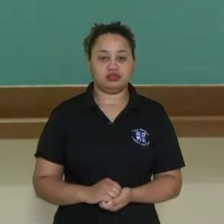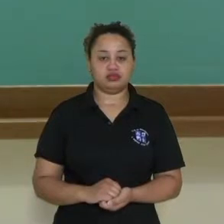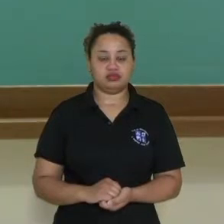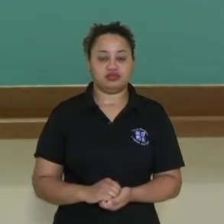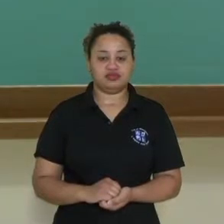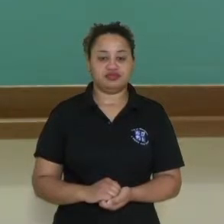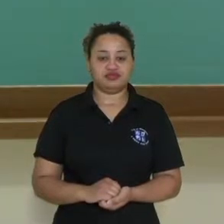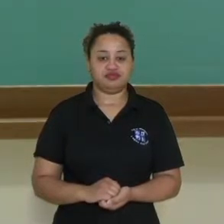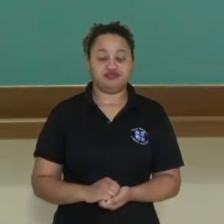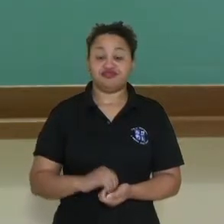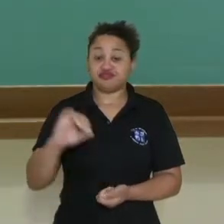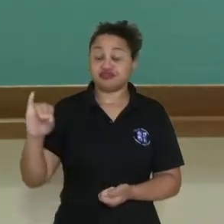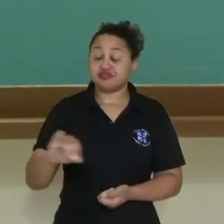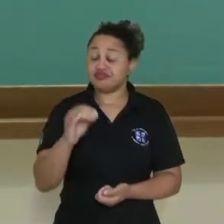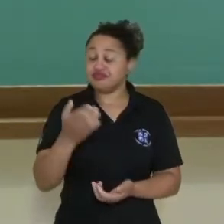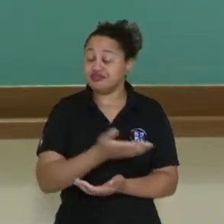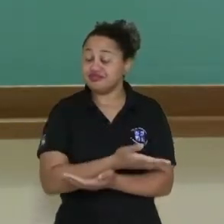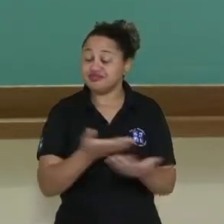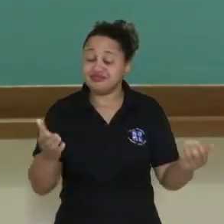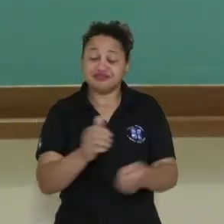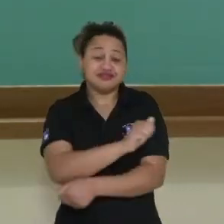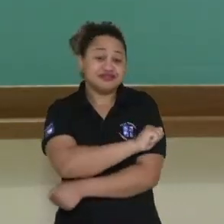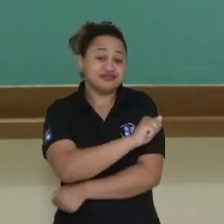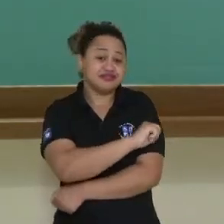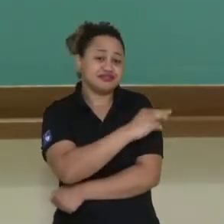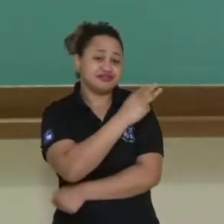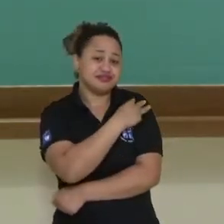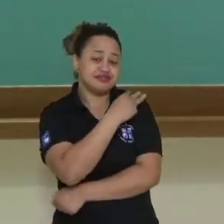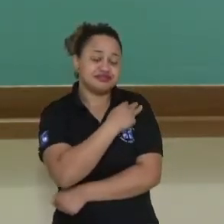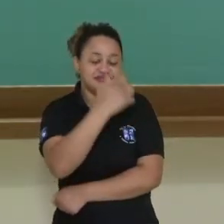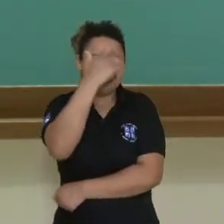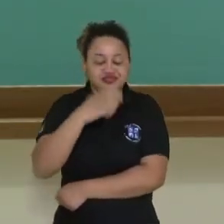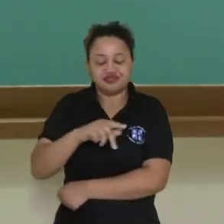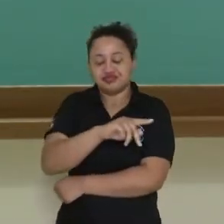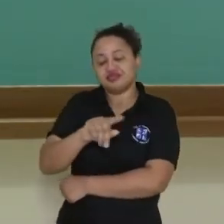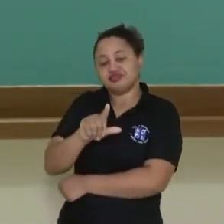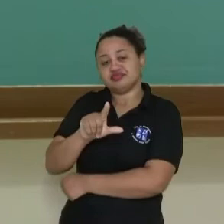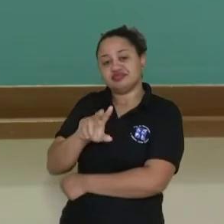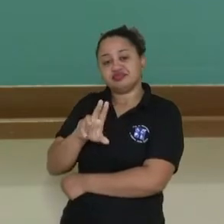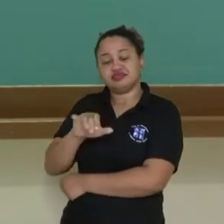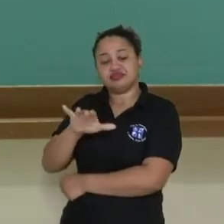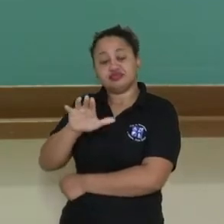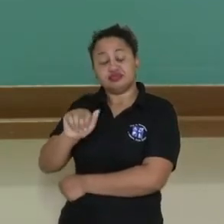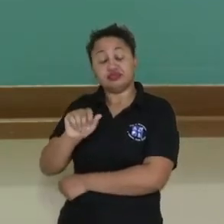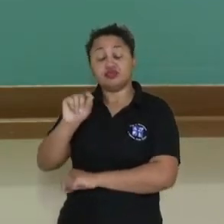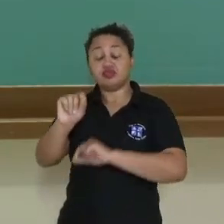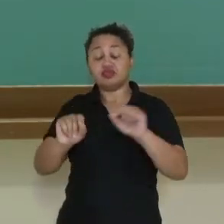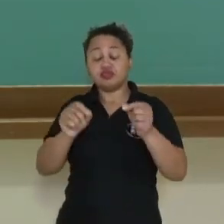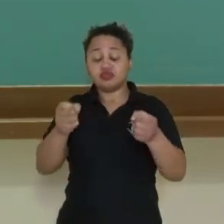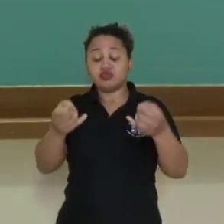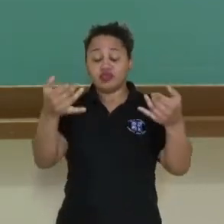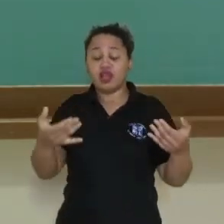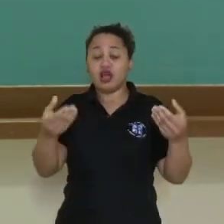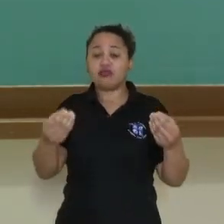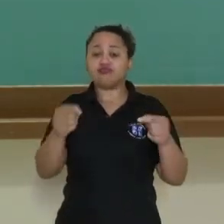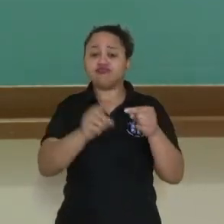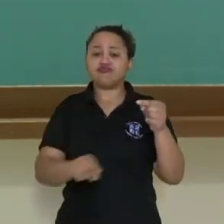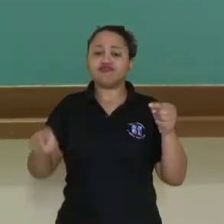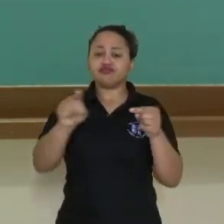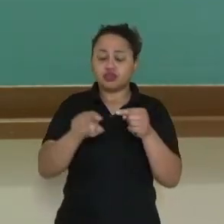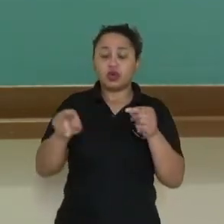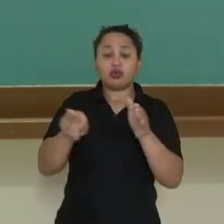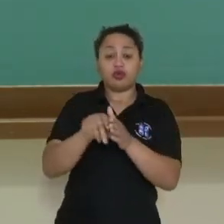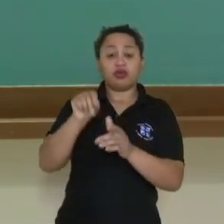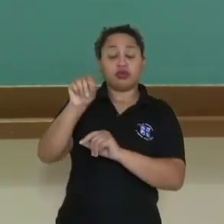Fala galera da terceira série, beleza? Professor Luciano mais uma vez com vocês, trazendo agora sobre o ciclo biogeoquímico do